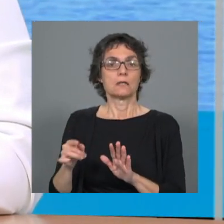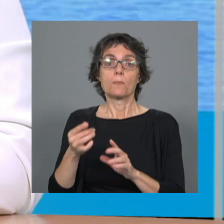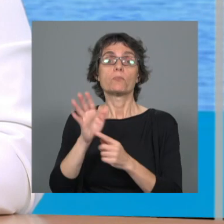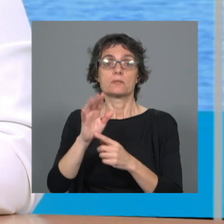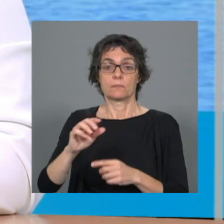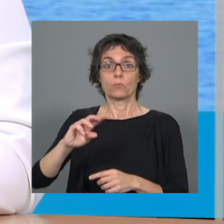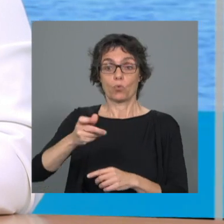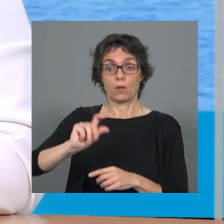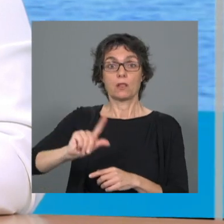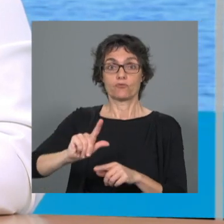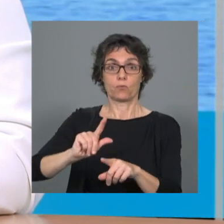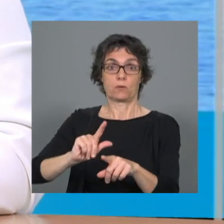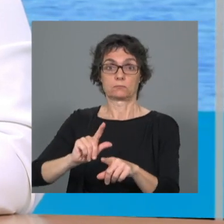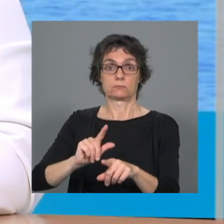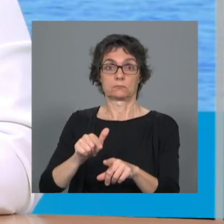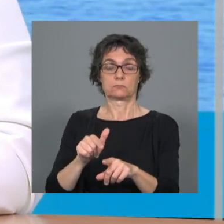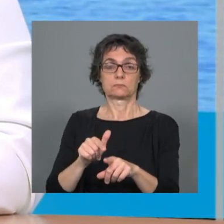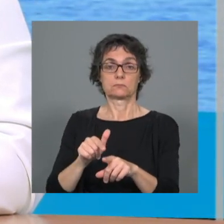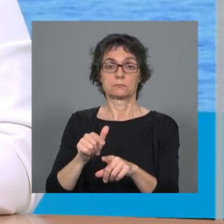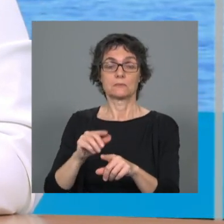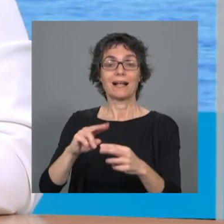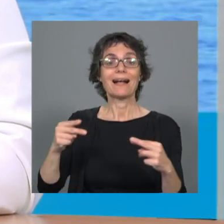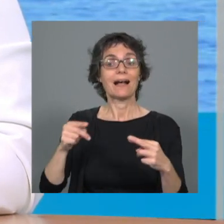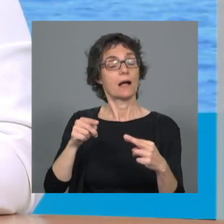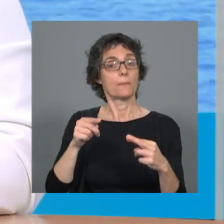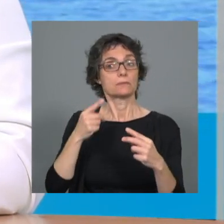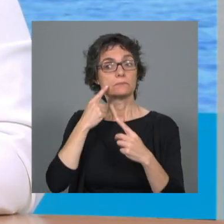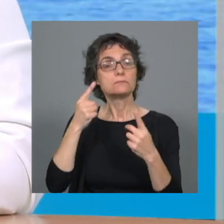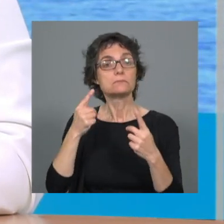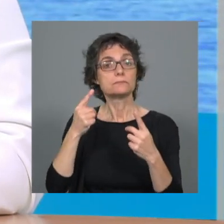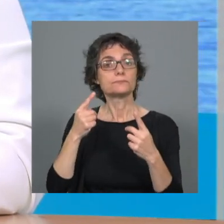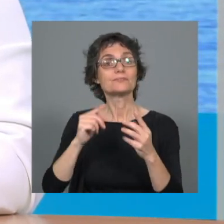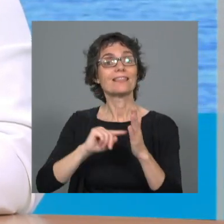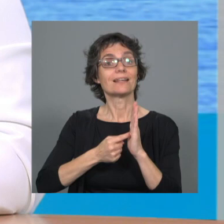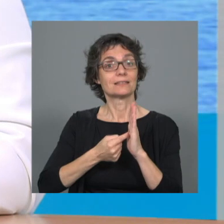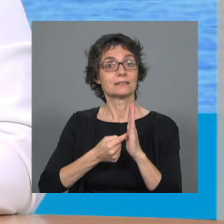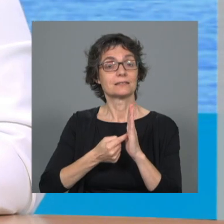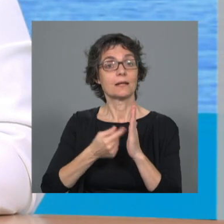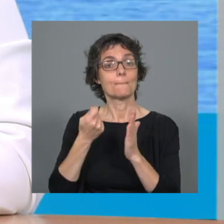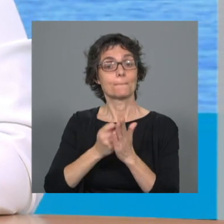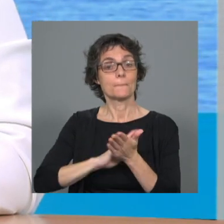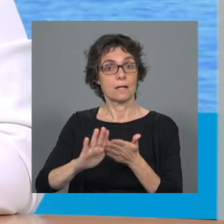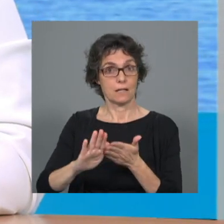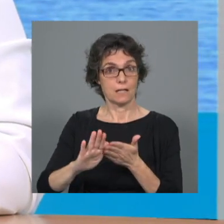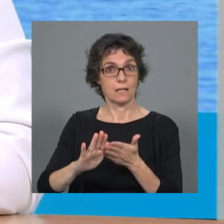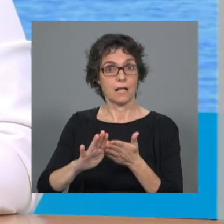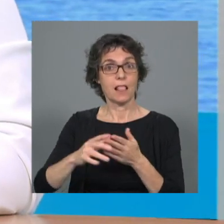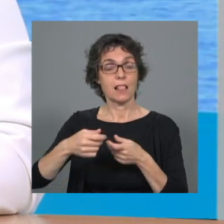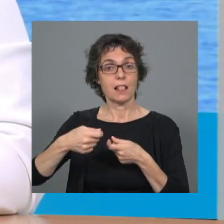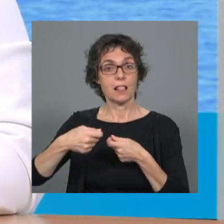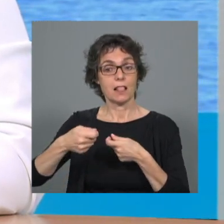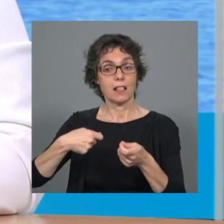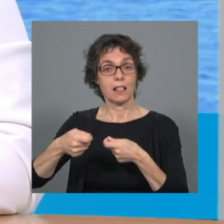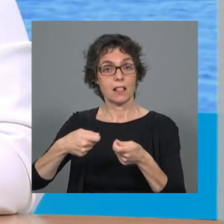Lisboa, ainda por cima, a Câmara teve a iniciativa de disponibilizar testes gratuitos nas farmácias